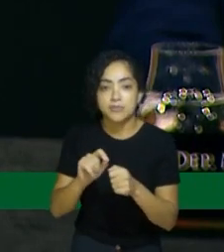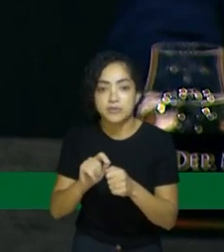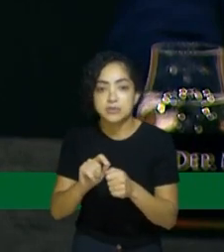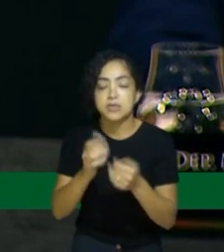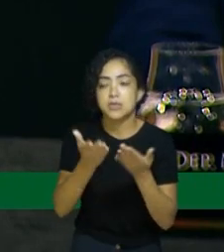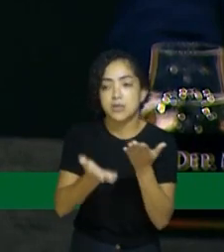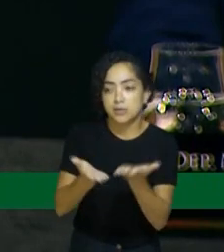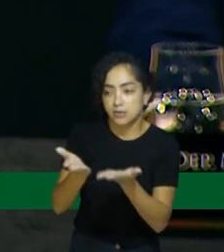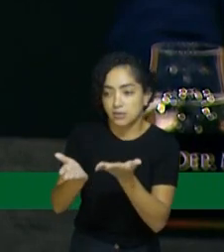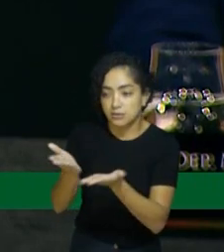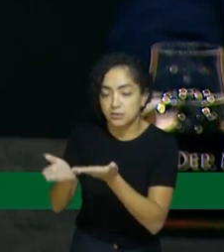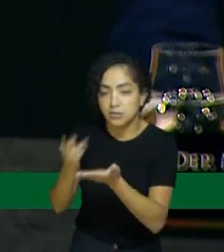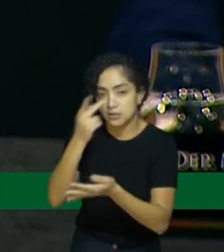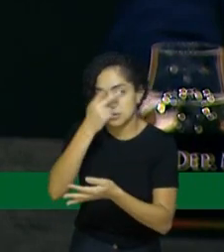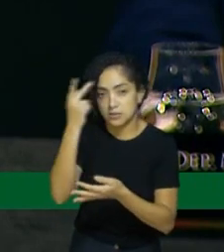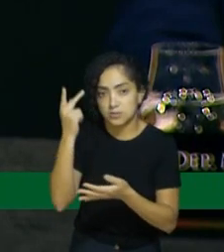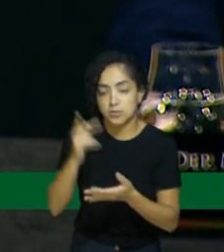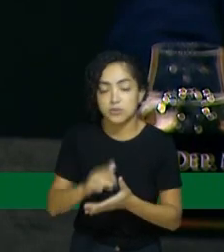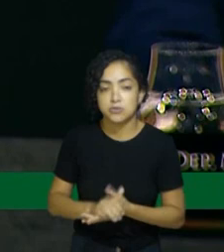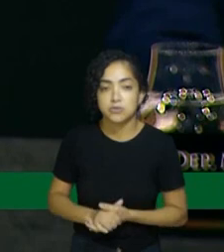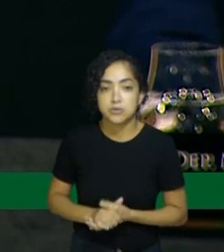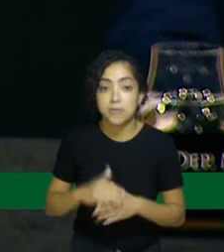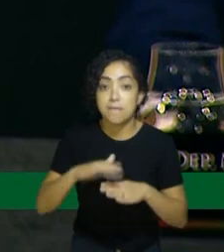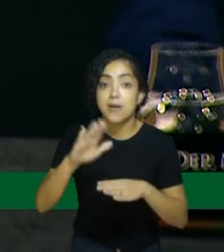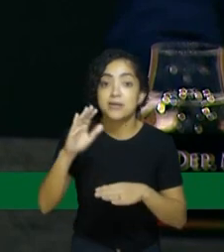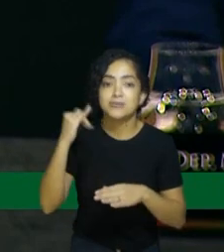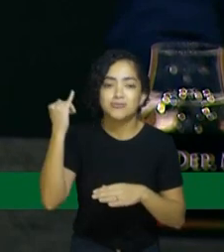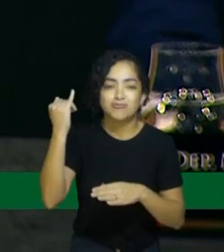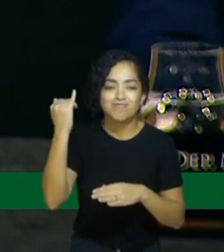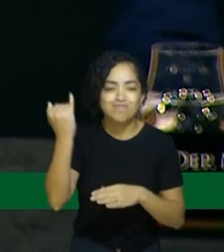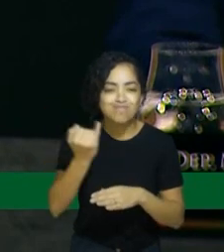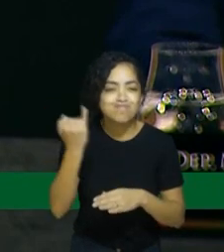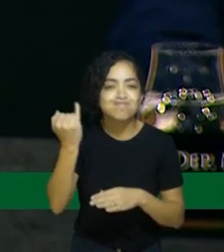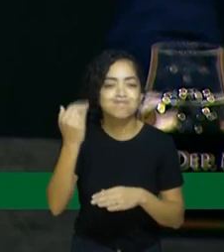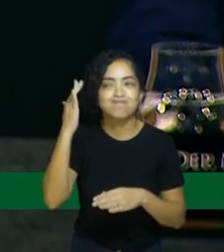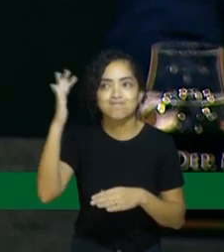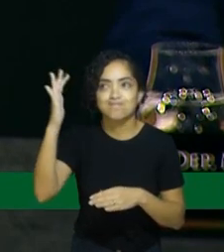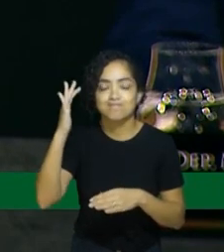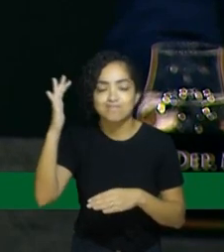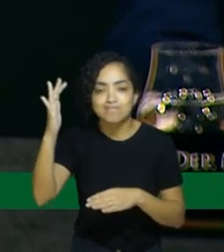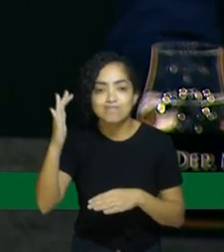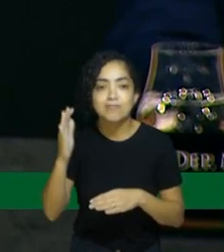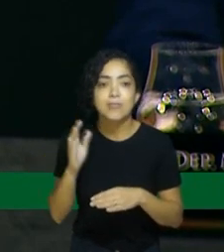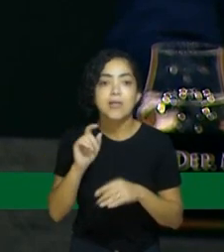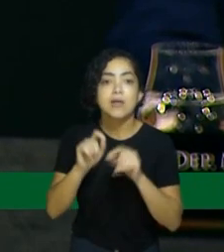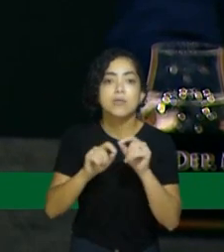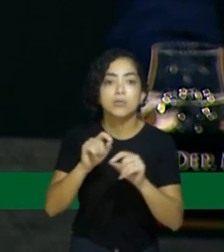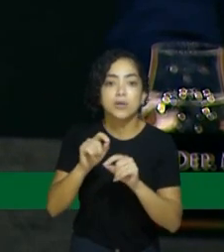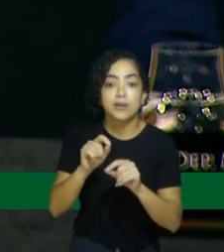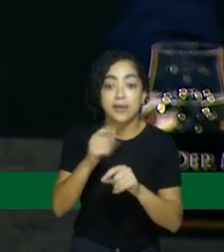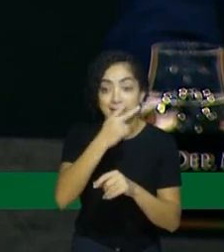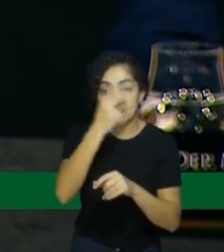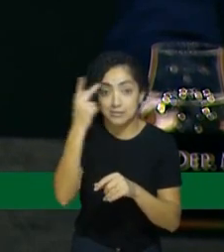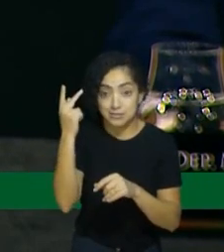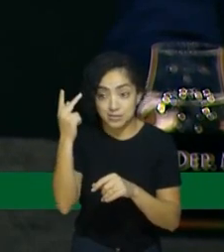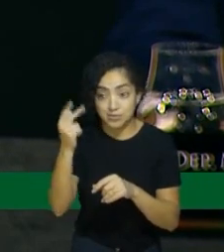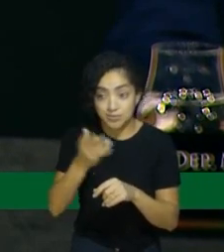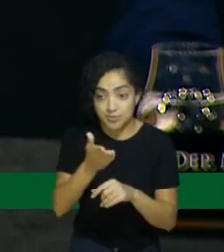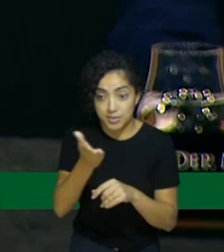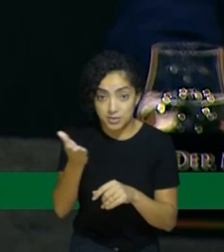as pessoas mas o nosso maior sonho lá dentro da aef é colocar essas pessoas